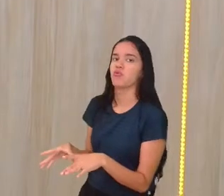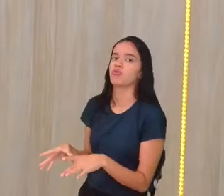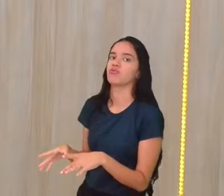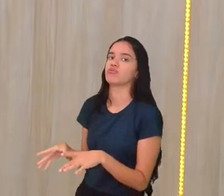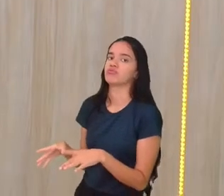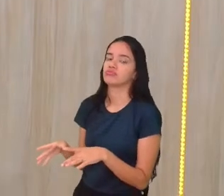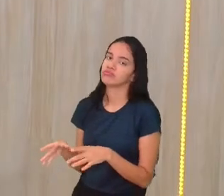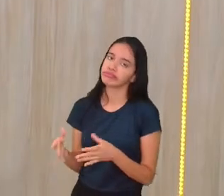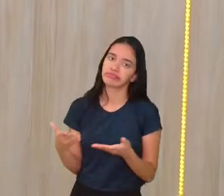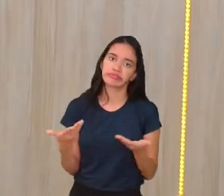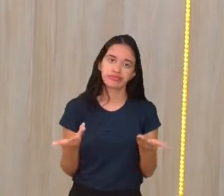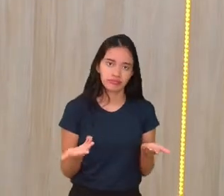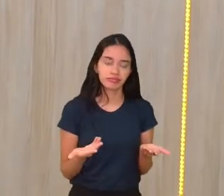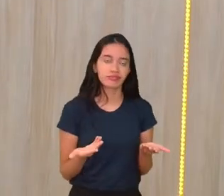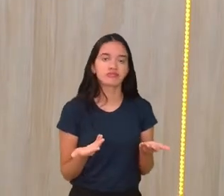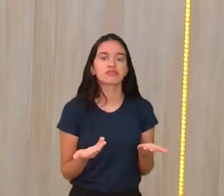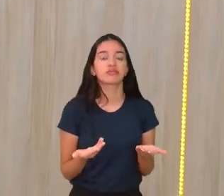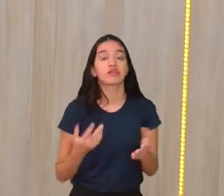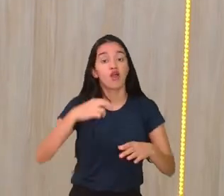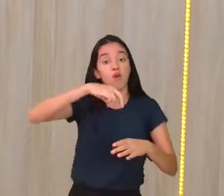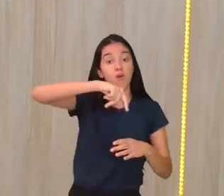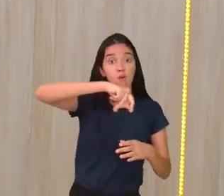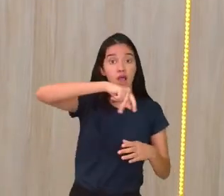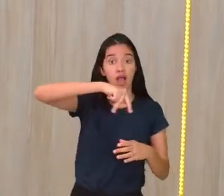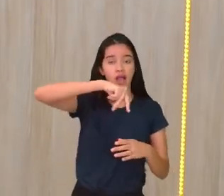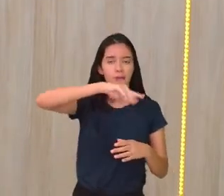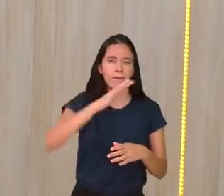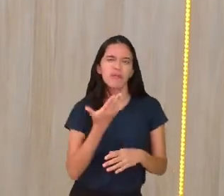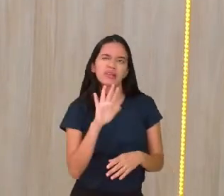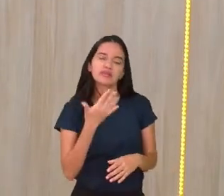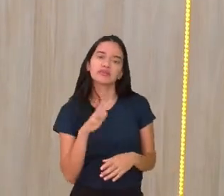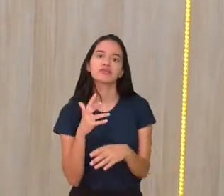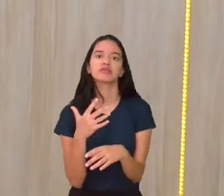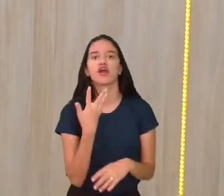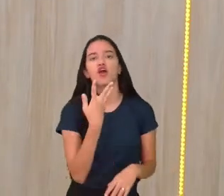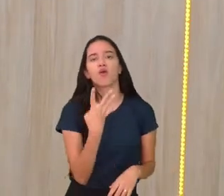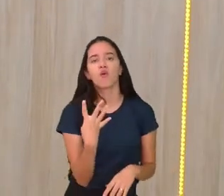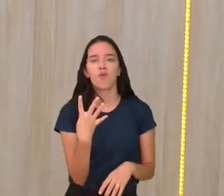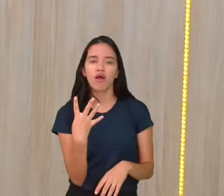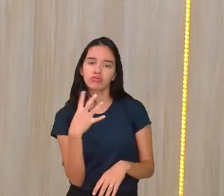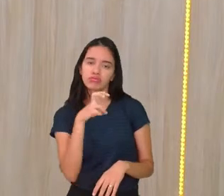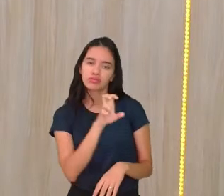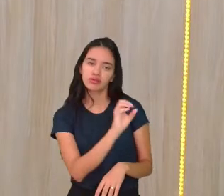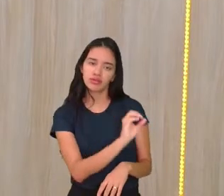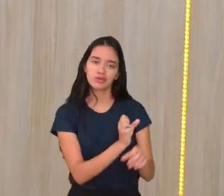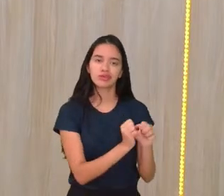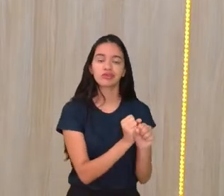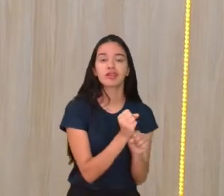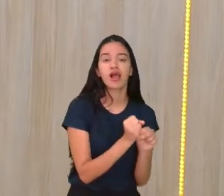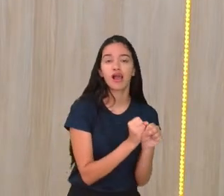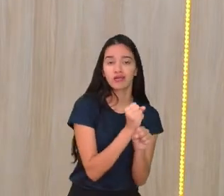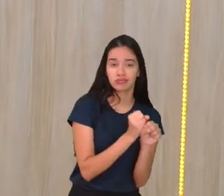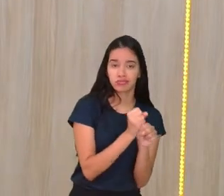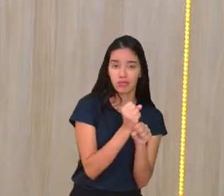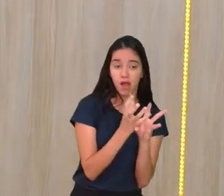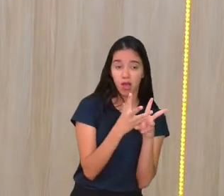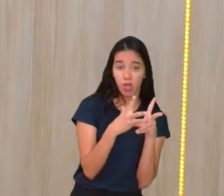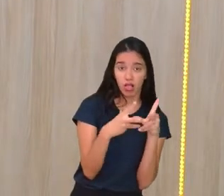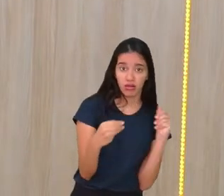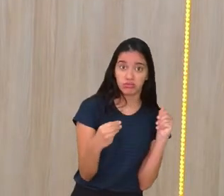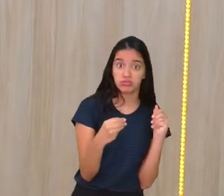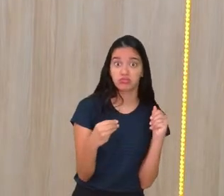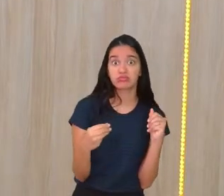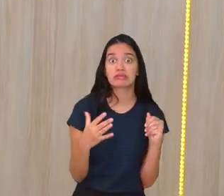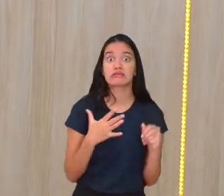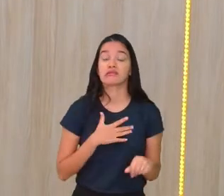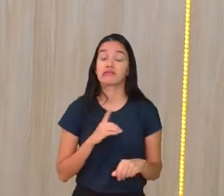rio. Uma garrafa PET dura aí, em média, 450 anos para que venha se decompor. Ah, Maria.